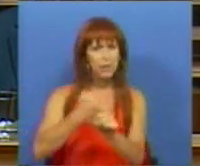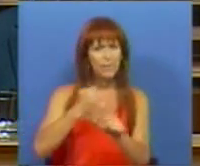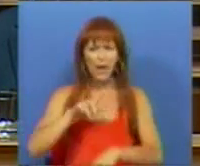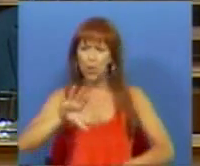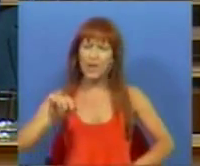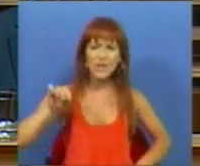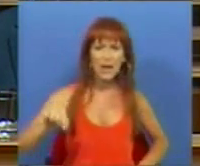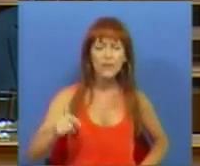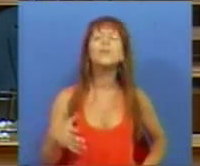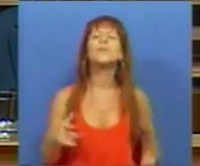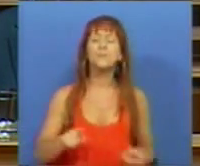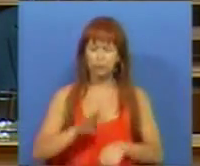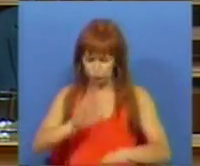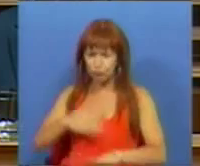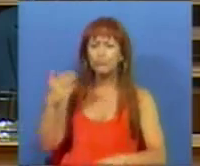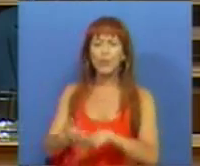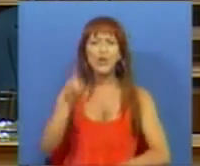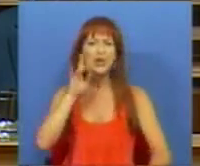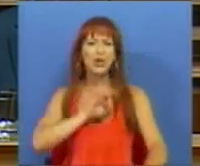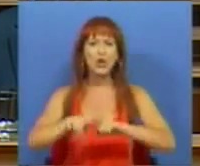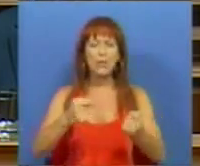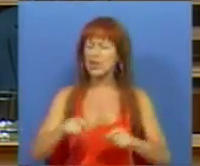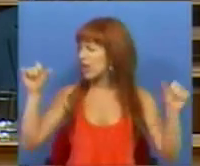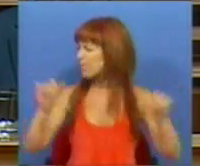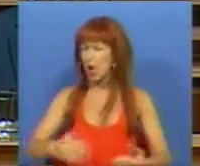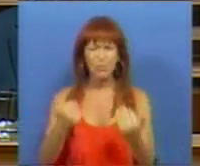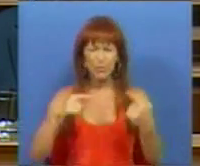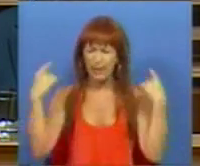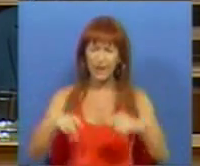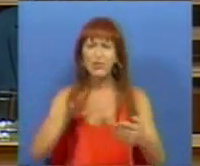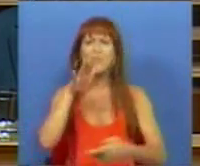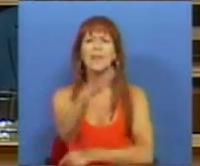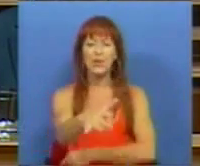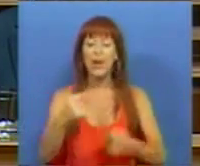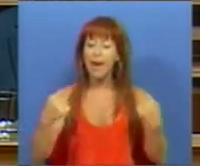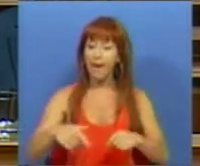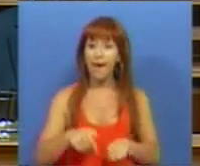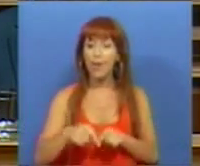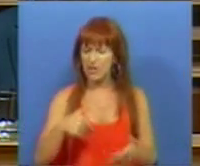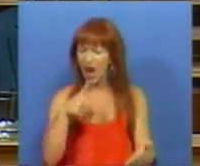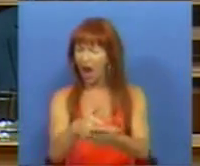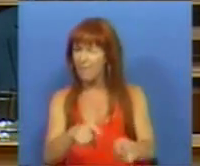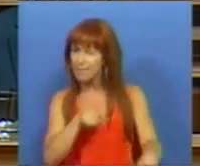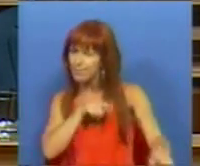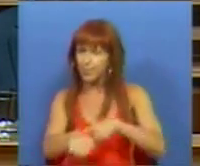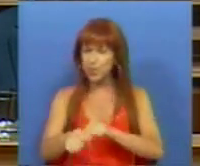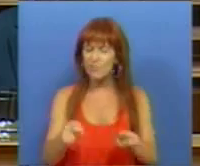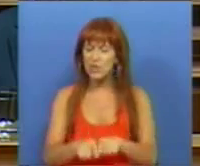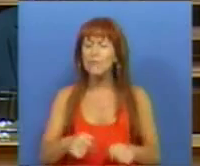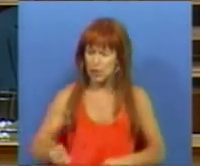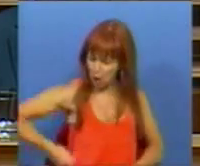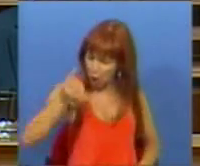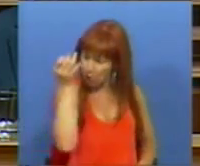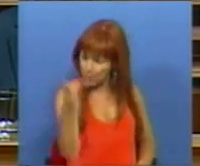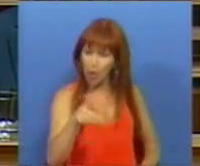neste país, só reforçam, senhoras e senhores deputados, a pior notícia que temos para vos dar. É que enfrentaremos estas políticas, que